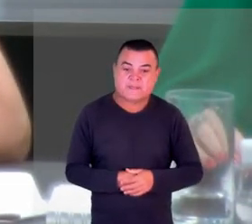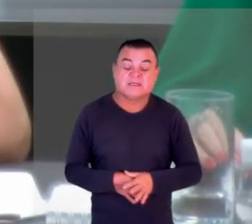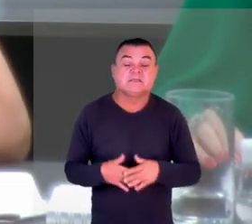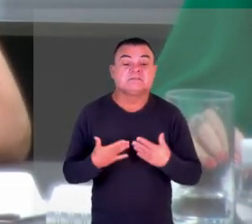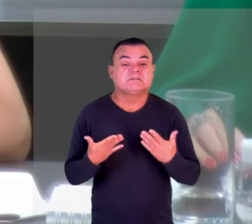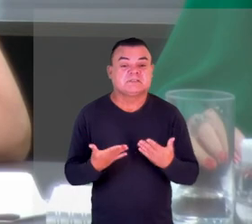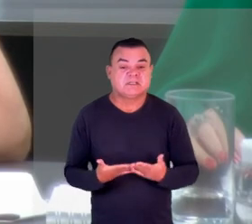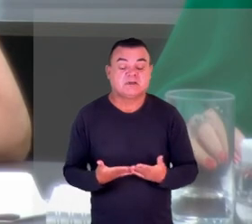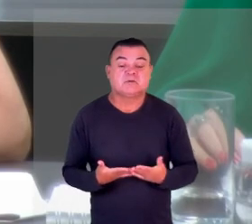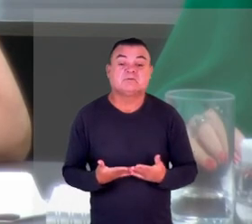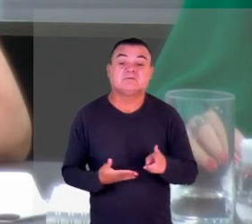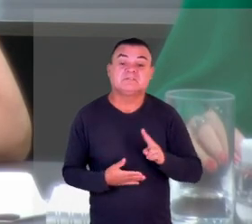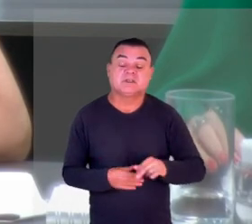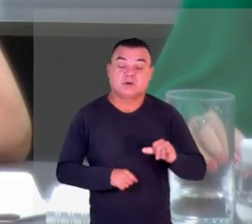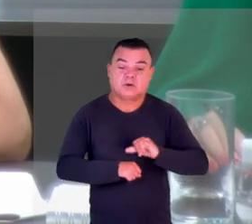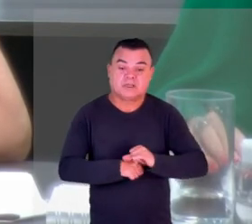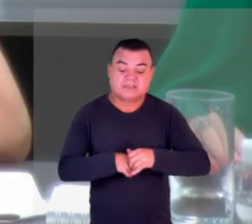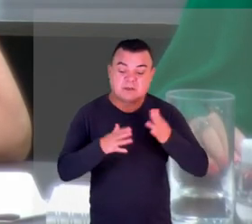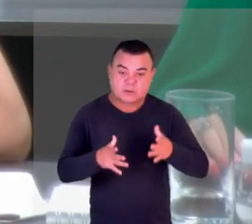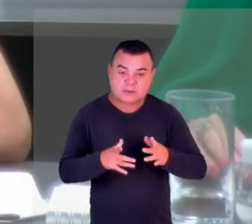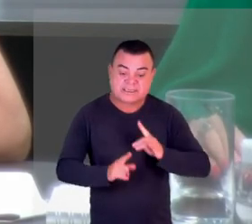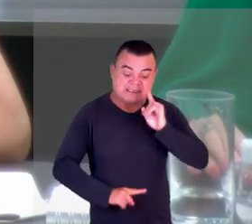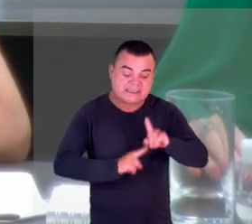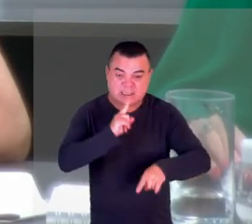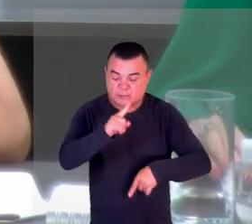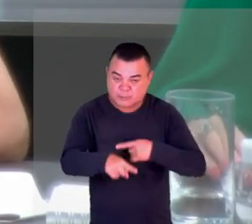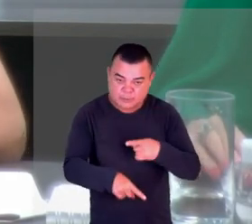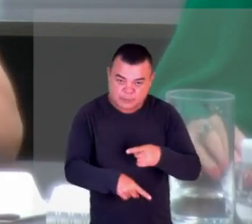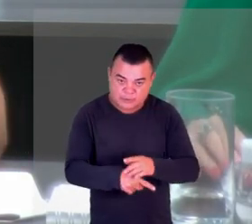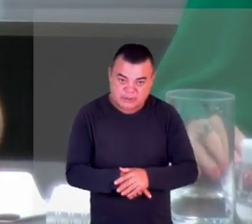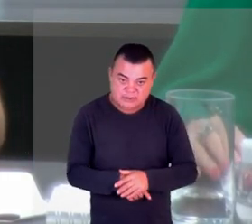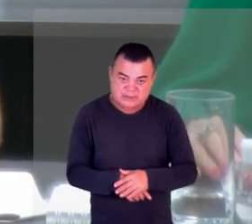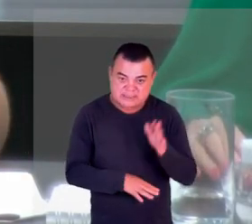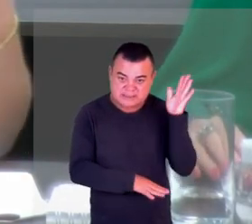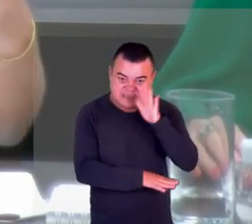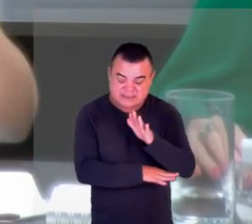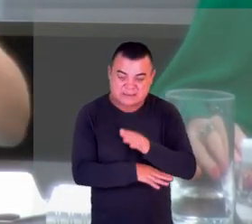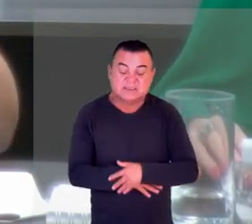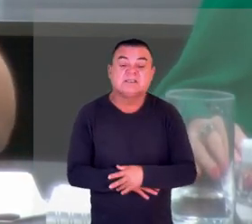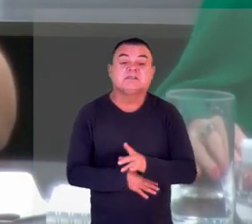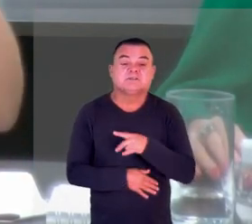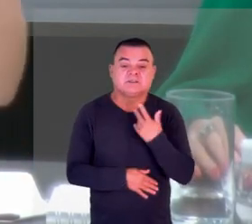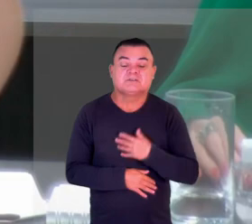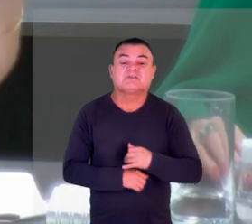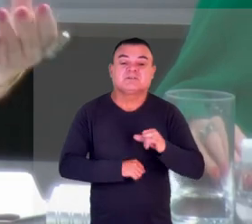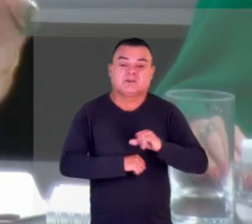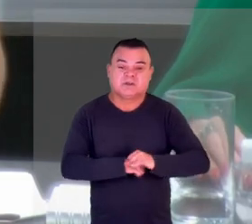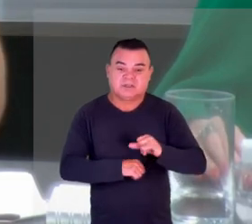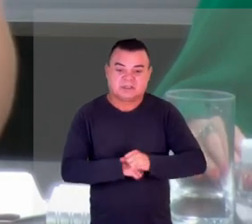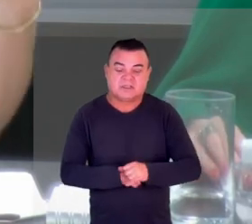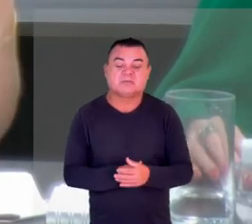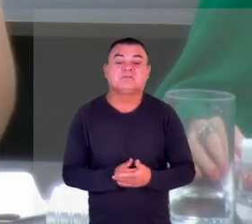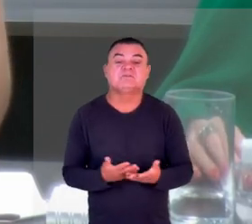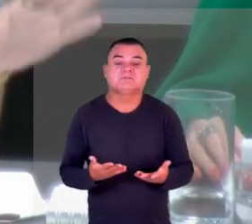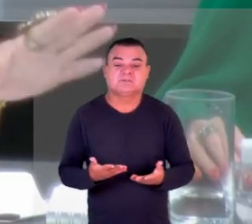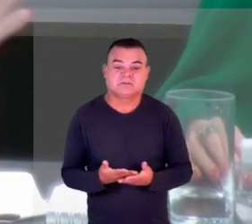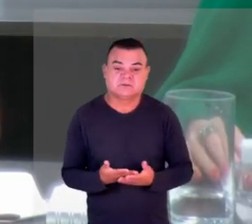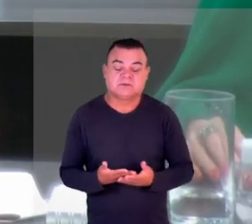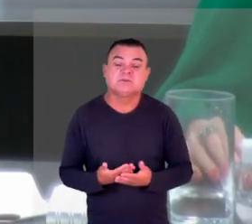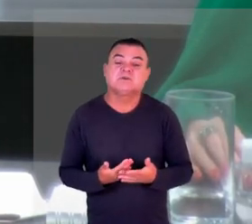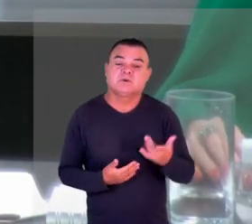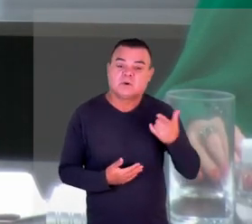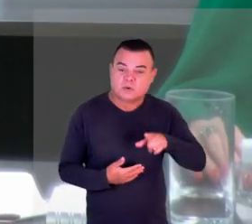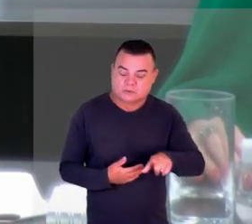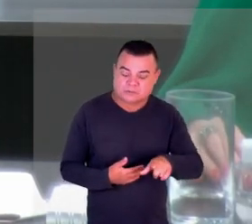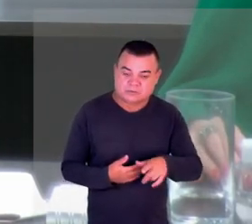colocados agora e mais tarde a gente coloca eh outra vez porque às vezes uns um colega sai mais cedo volta mais tarde eh